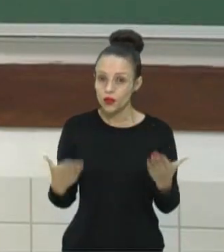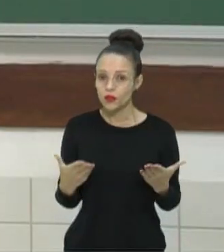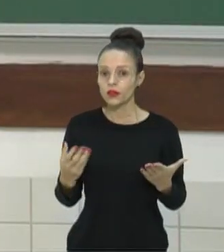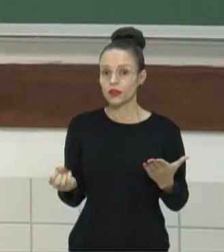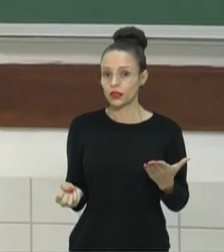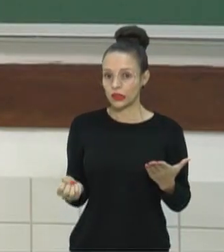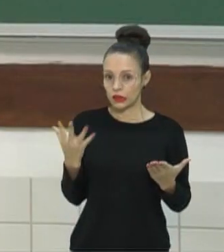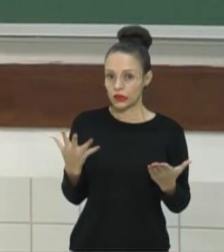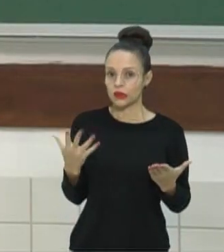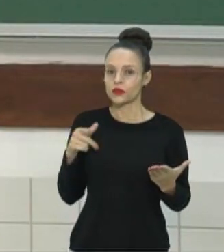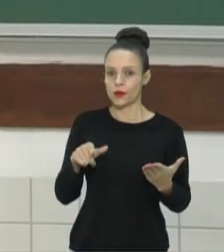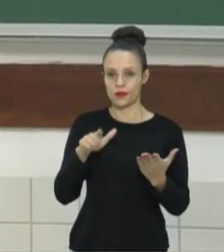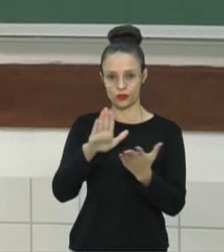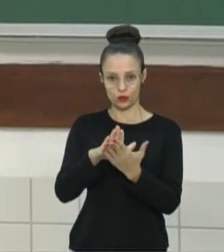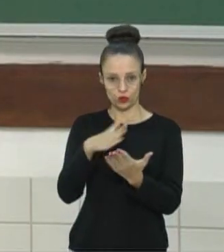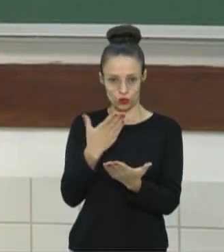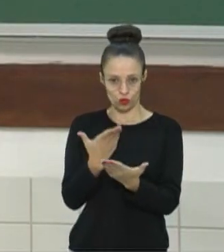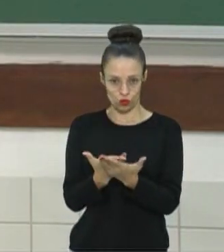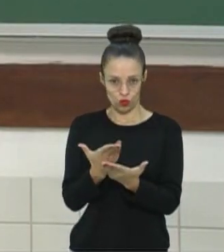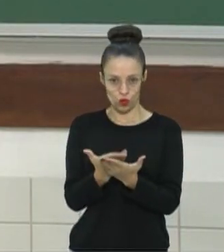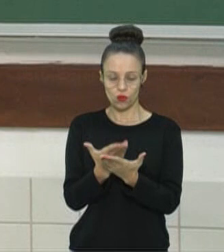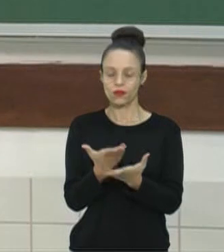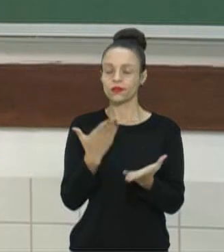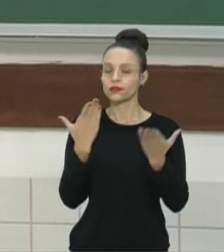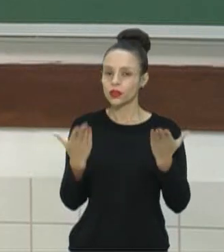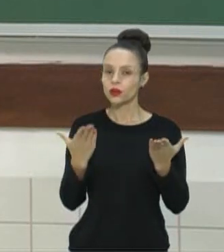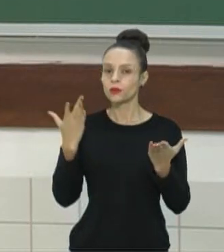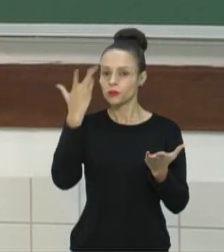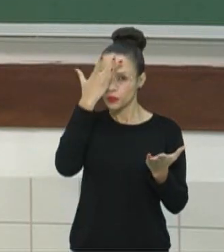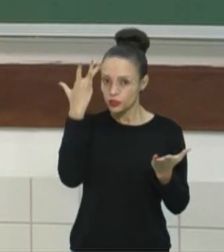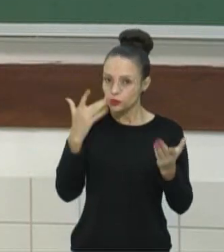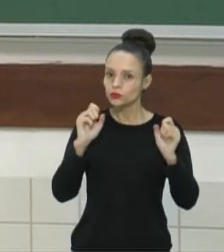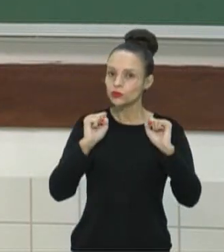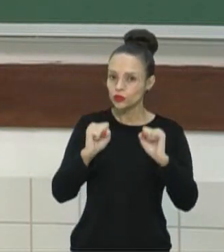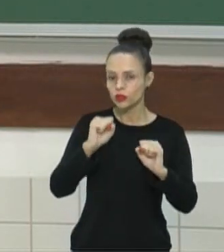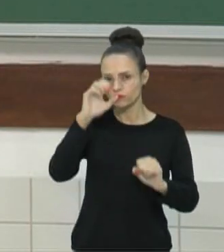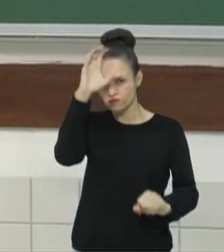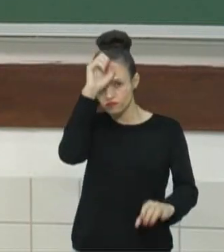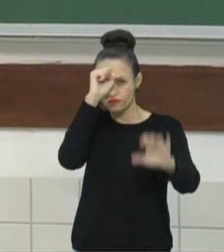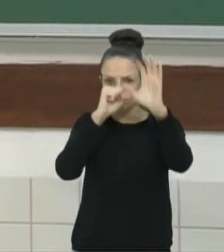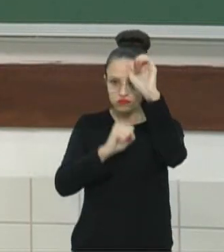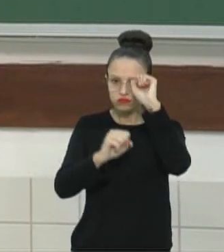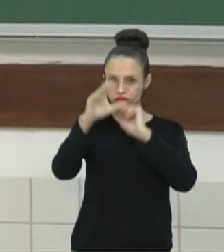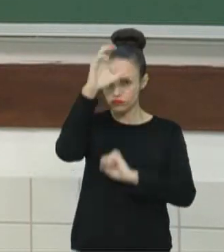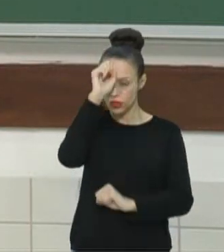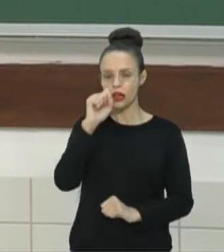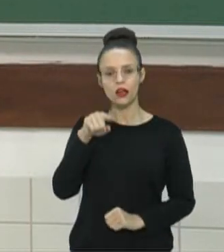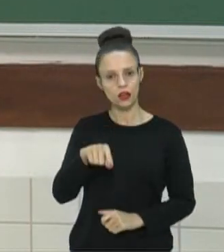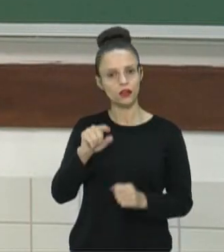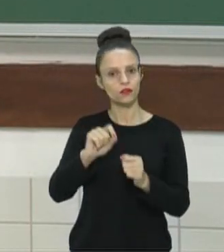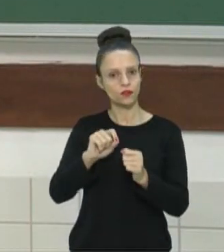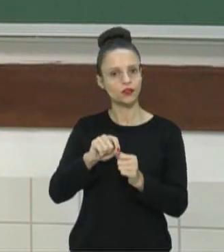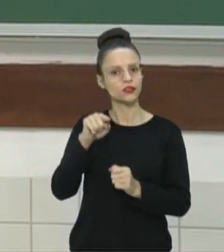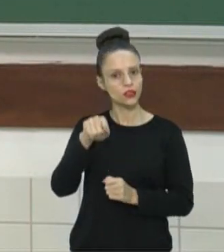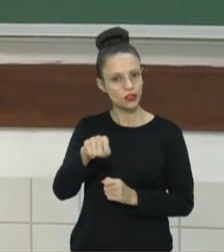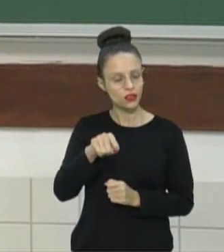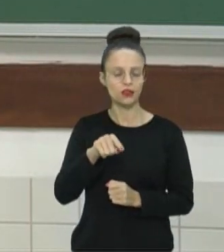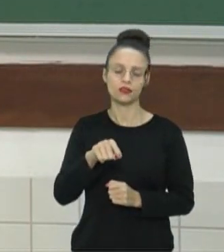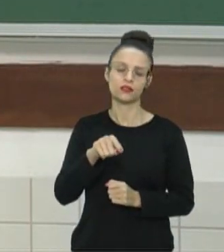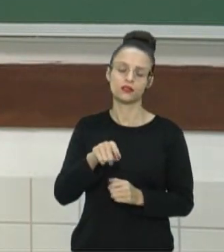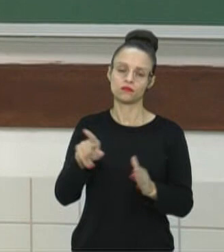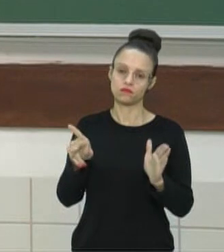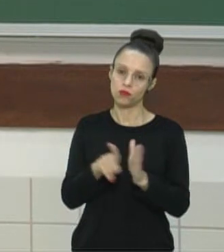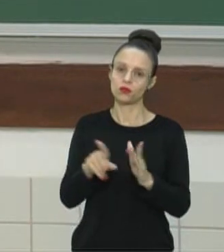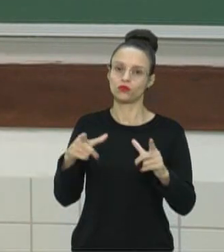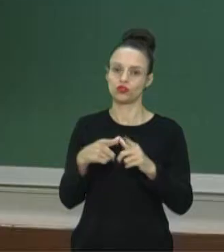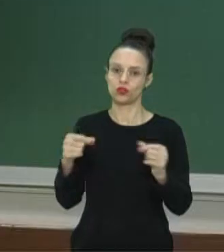criação dessas escolas, as pessoas podiam aprender a fazer essas estampas